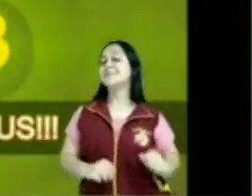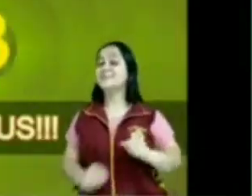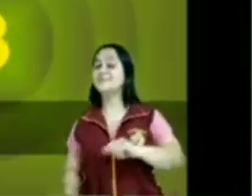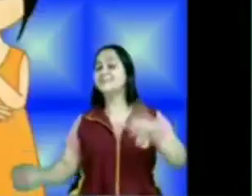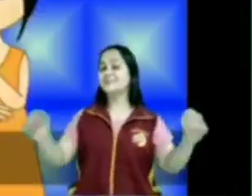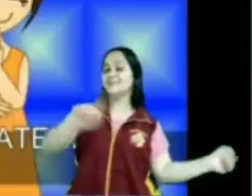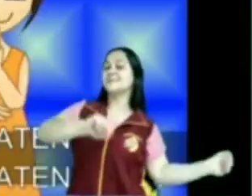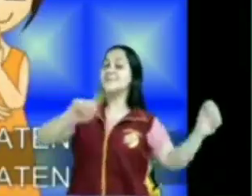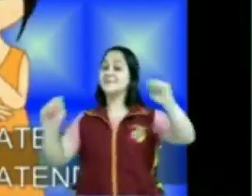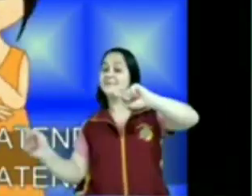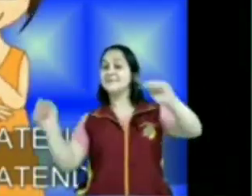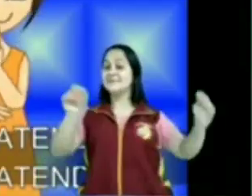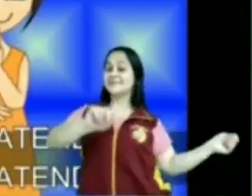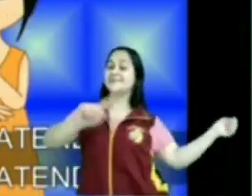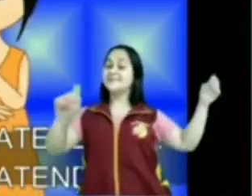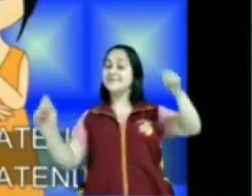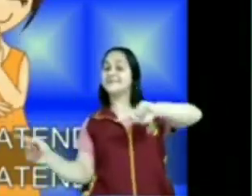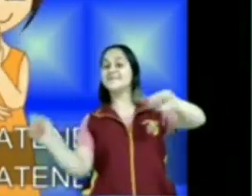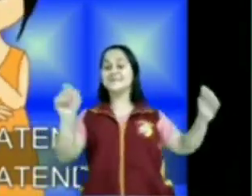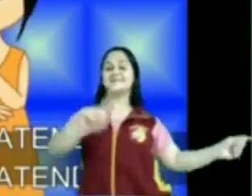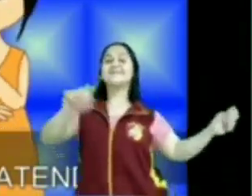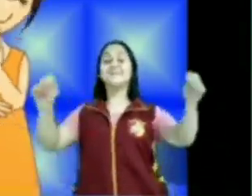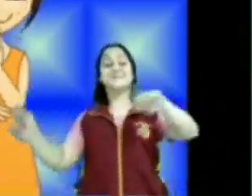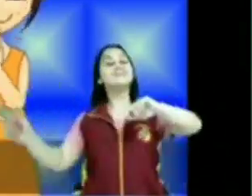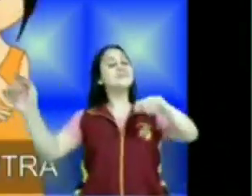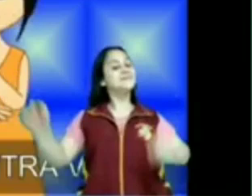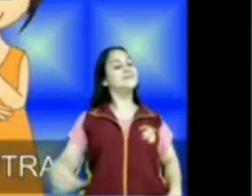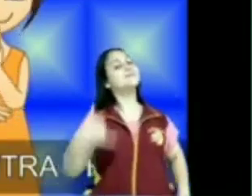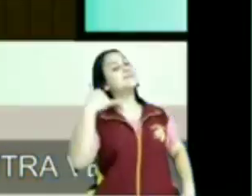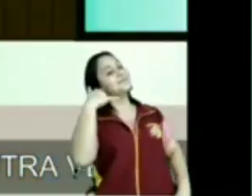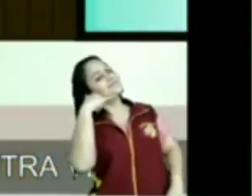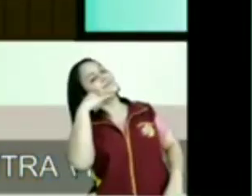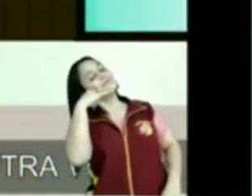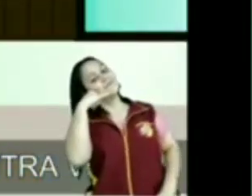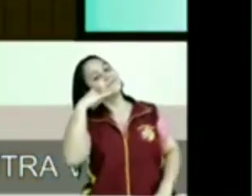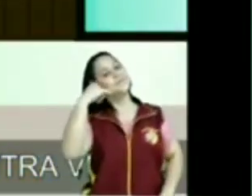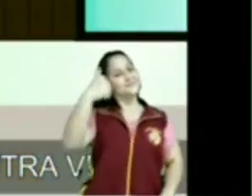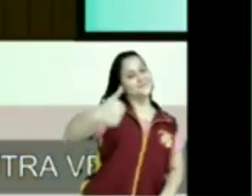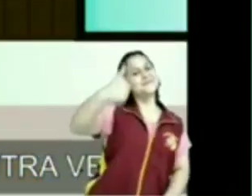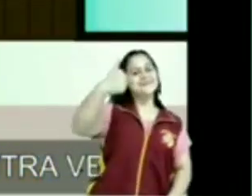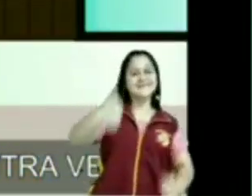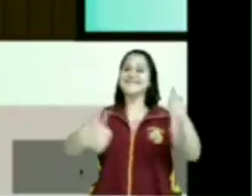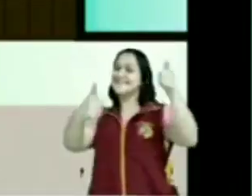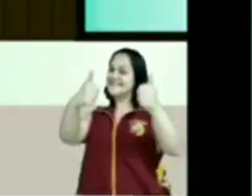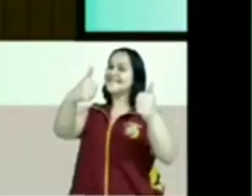Jesus, e se não atender, e se não atender, diz que outra